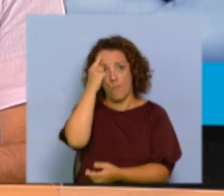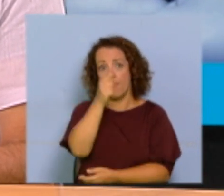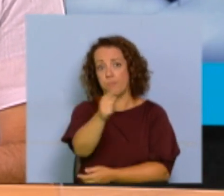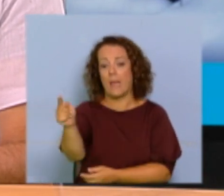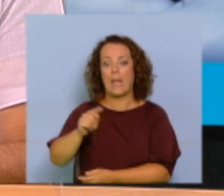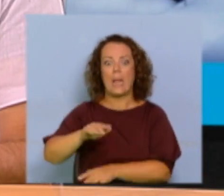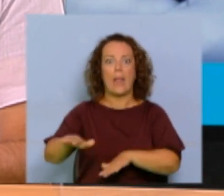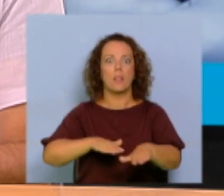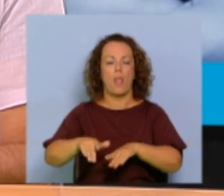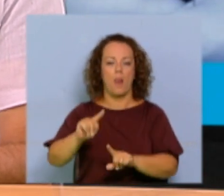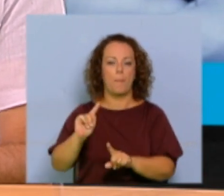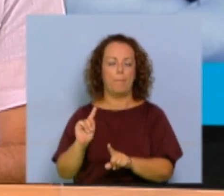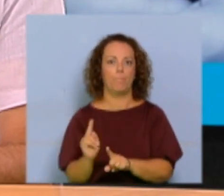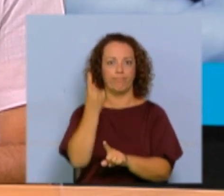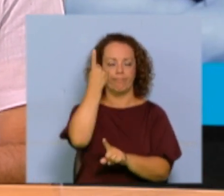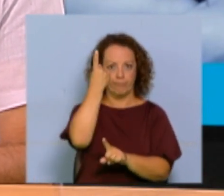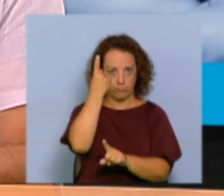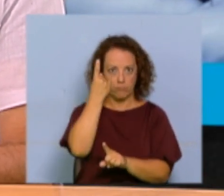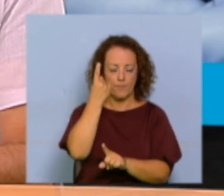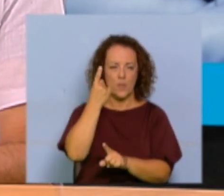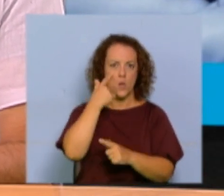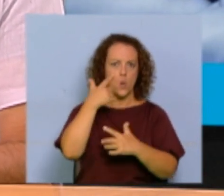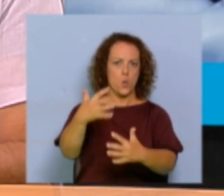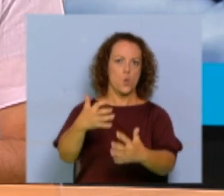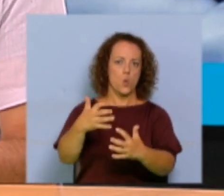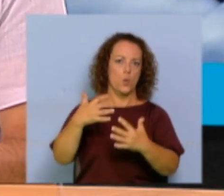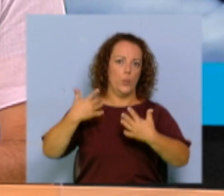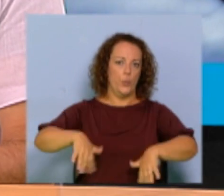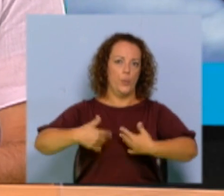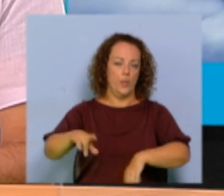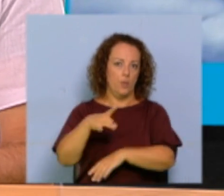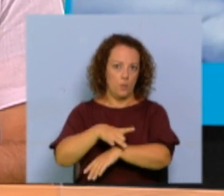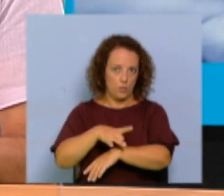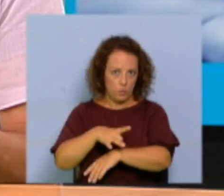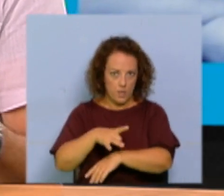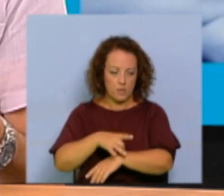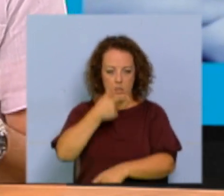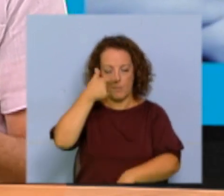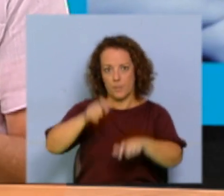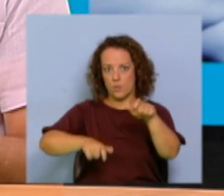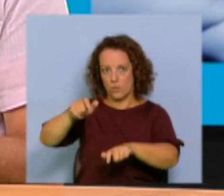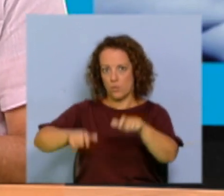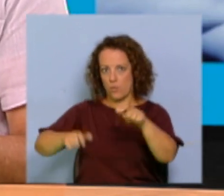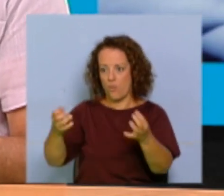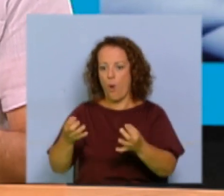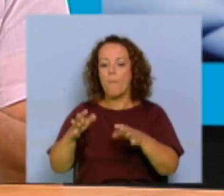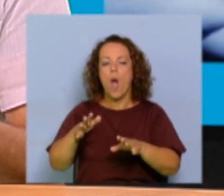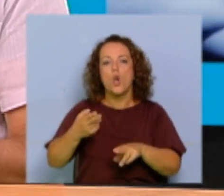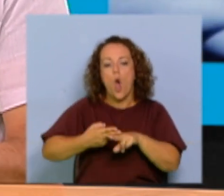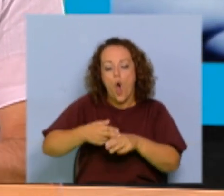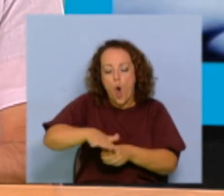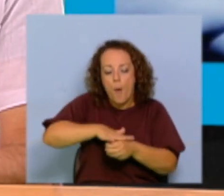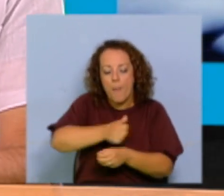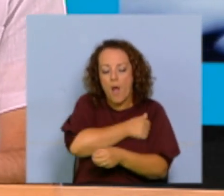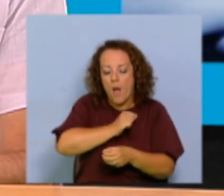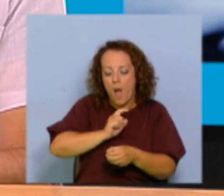Itália foi o primeiro grande país a ter um impacto brutal desta pandemia na vida das pessoas. Não tanto na Roma onde eu moro, mas mais lá